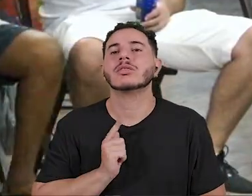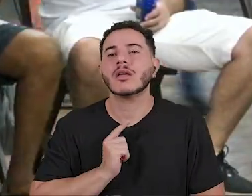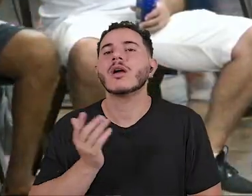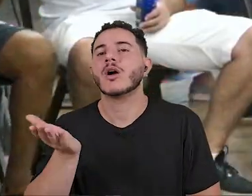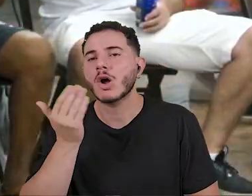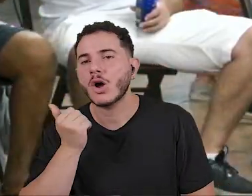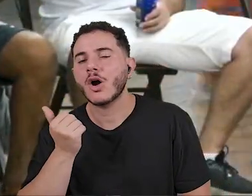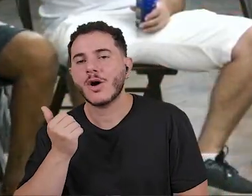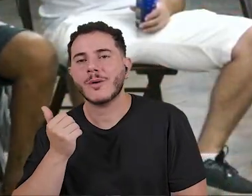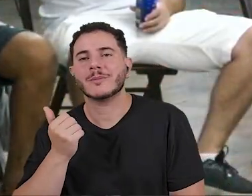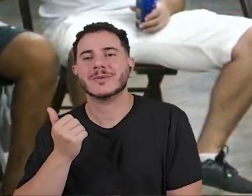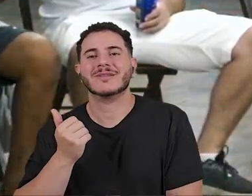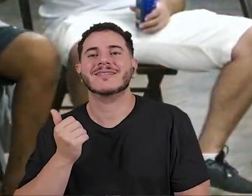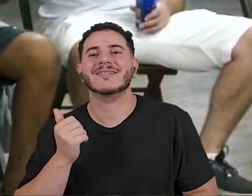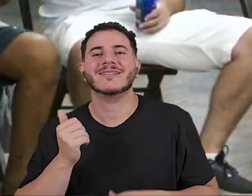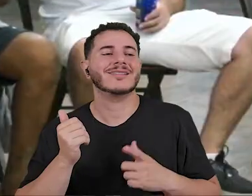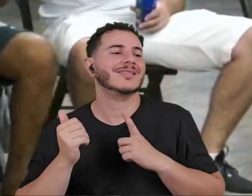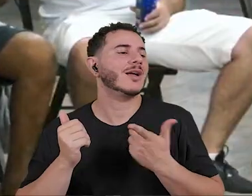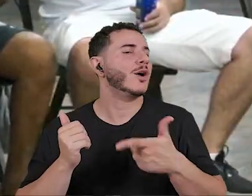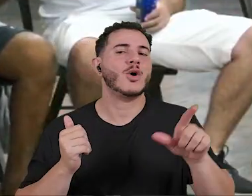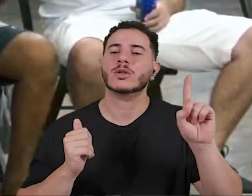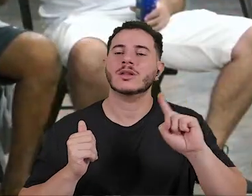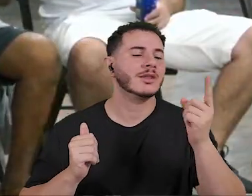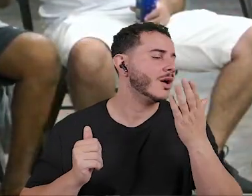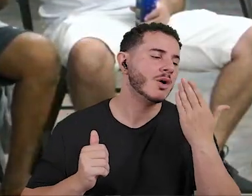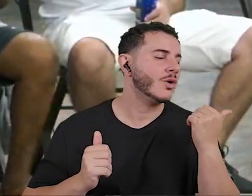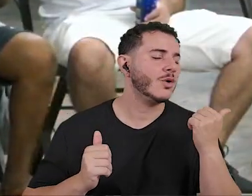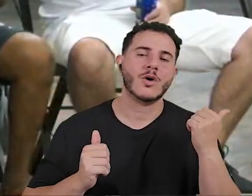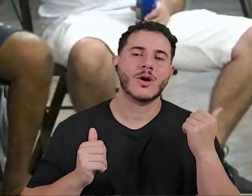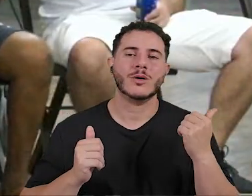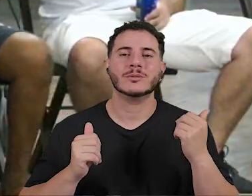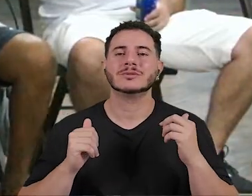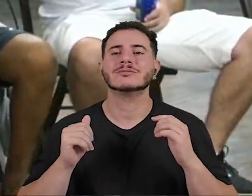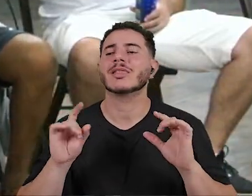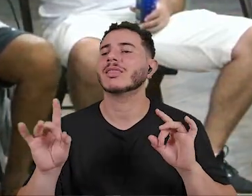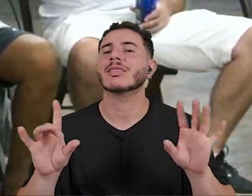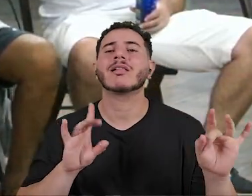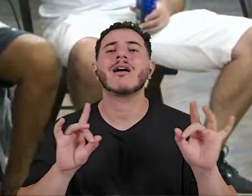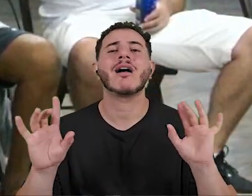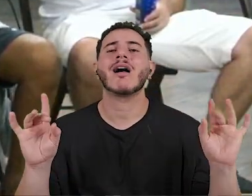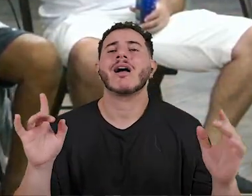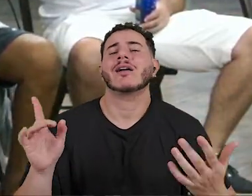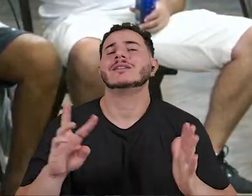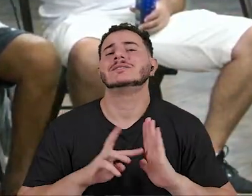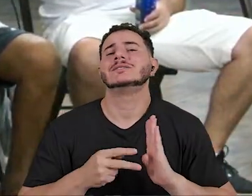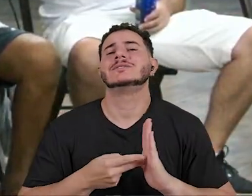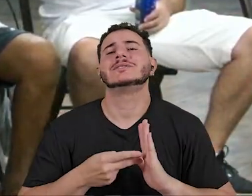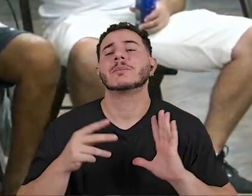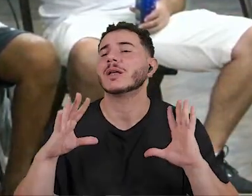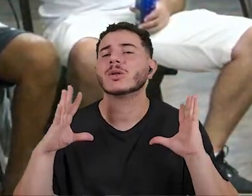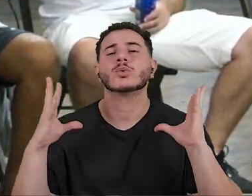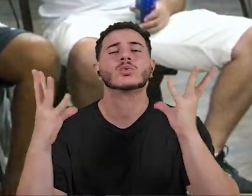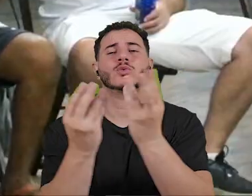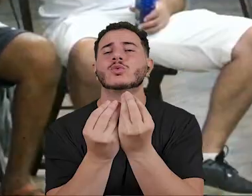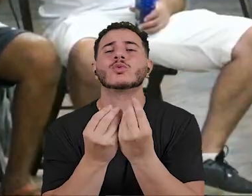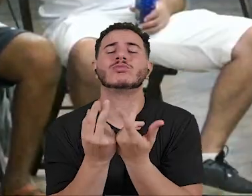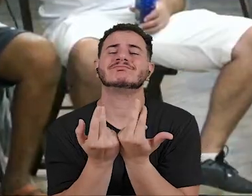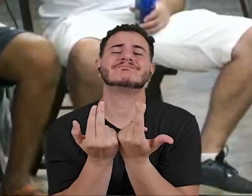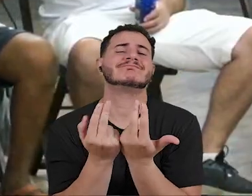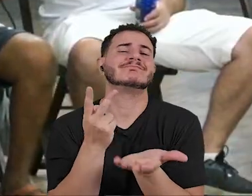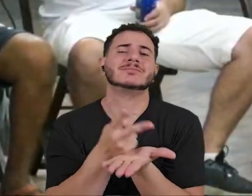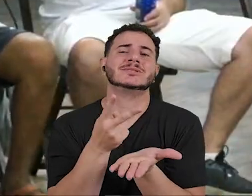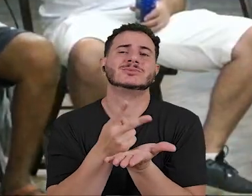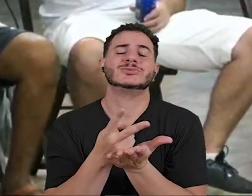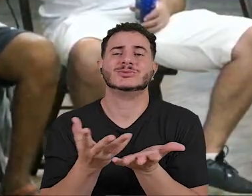de dendê. Só é isso que muda, mas o orixá todos são o mesmo. Todos os orixás é o mesmo,